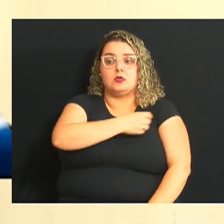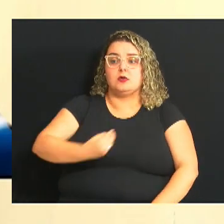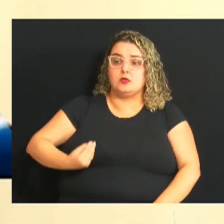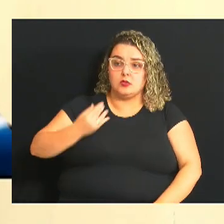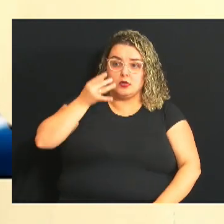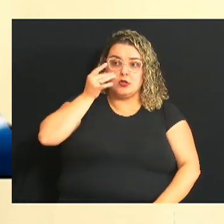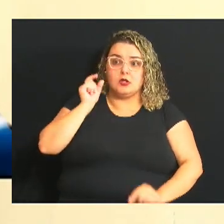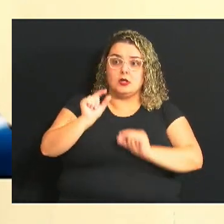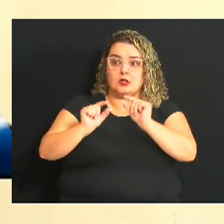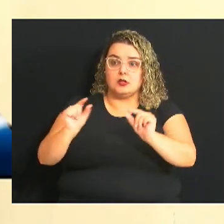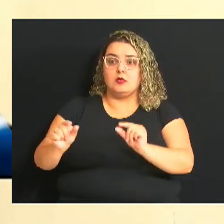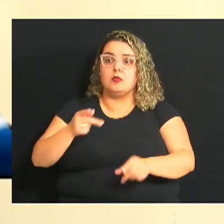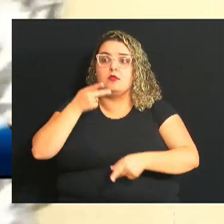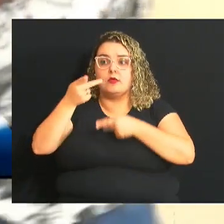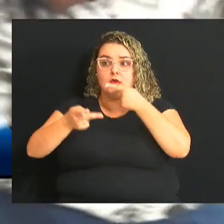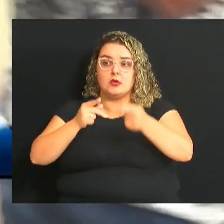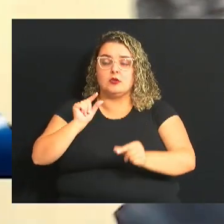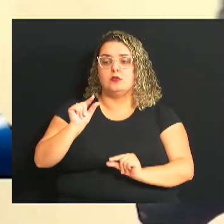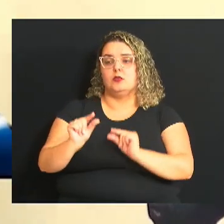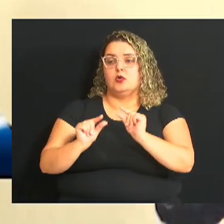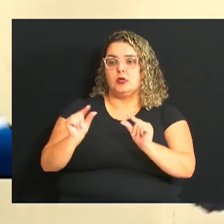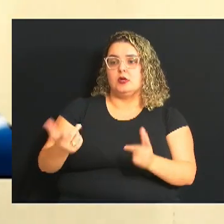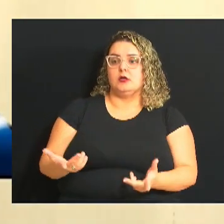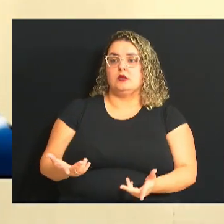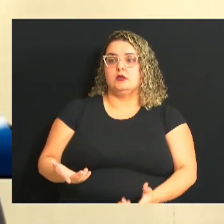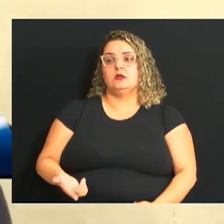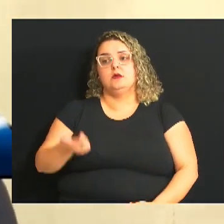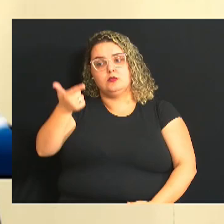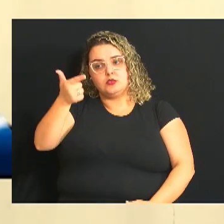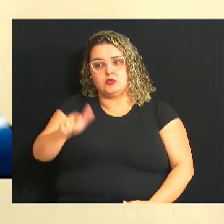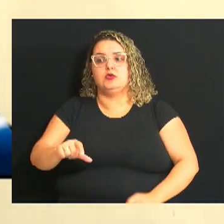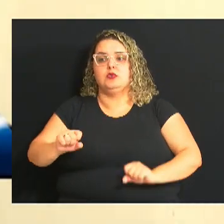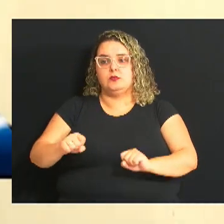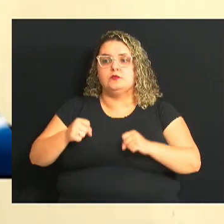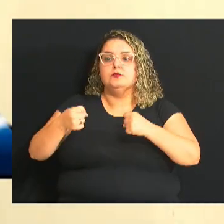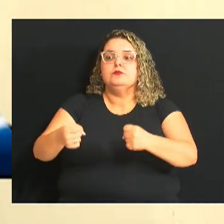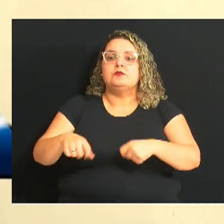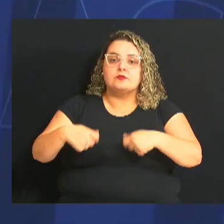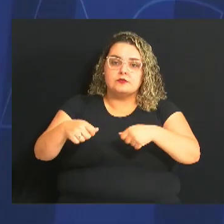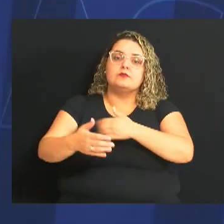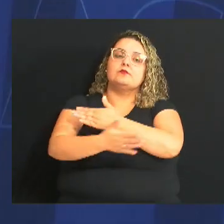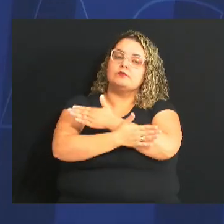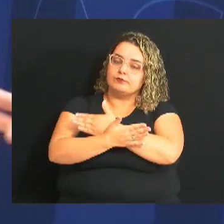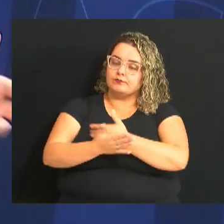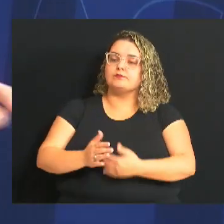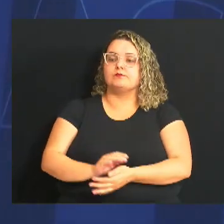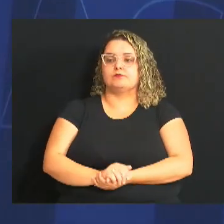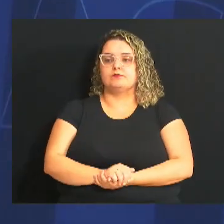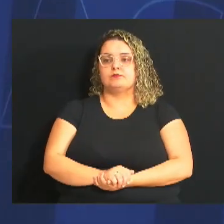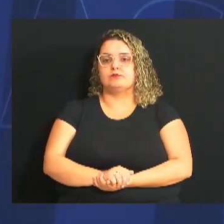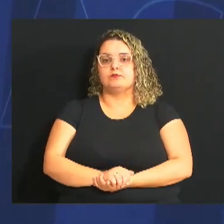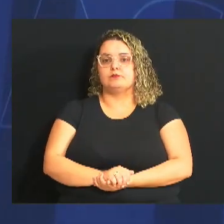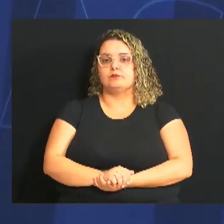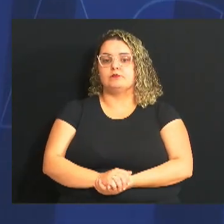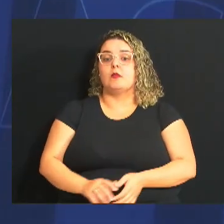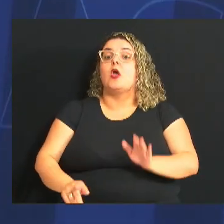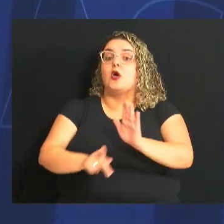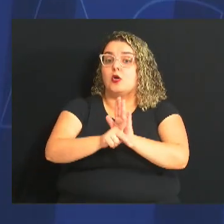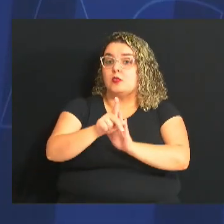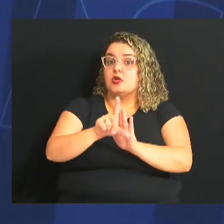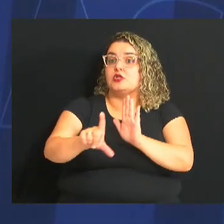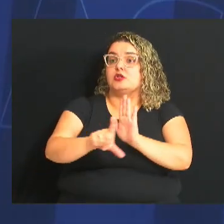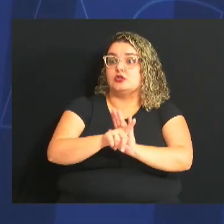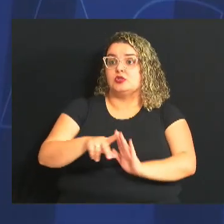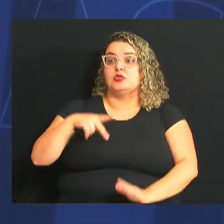pouquinho. Então é assim, vamos seguir em frente, precisando de muita ajuda nisso. O projeto de lei de autoria do